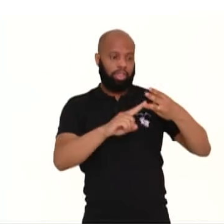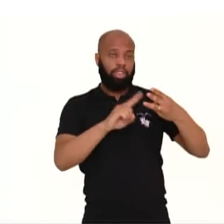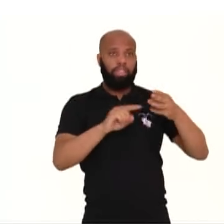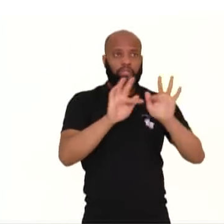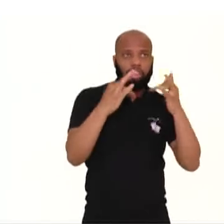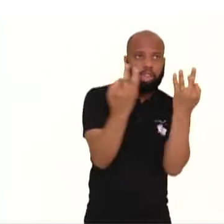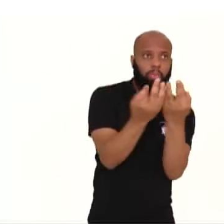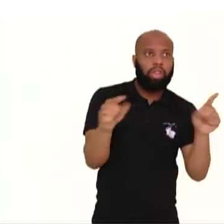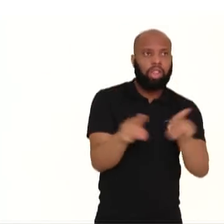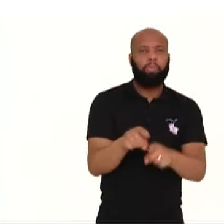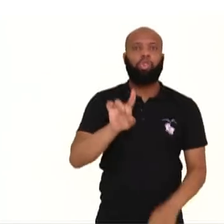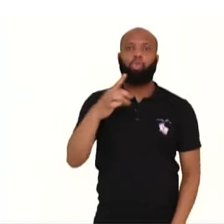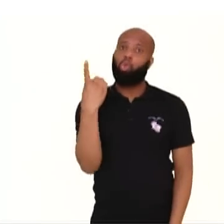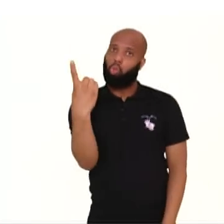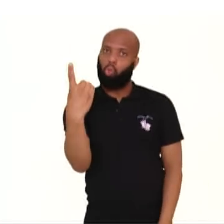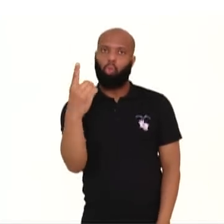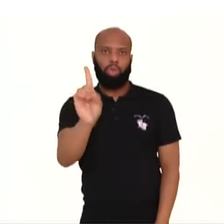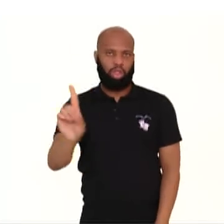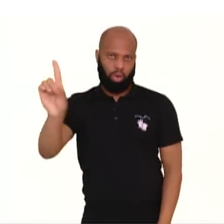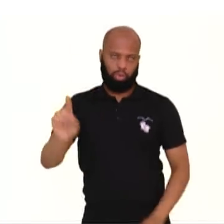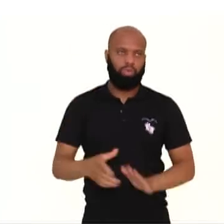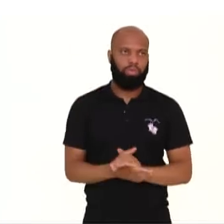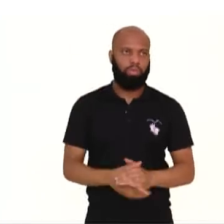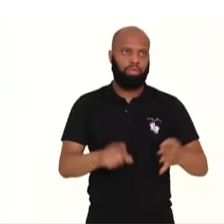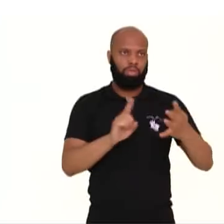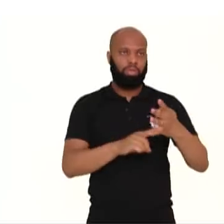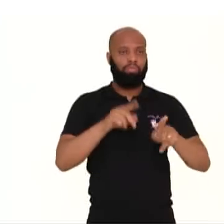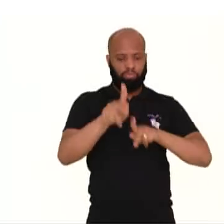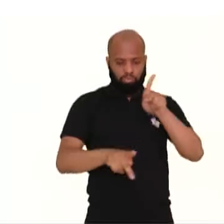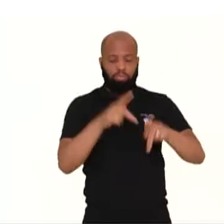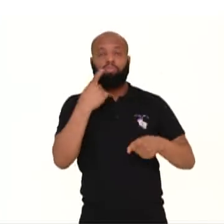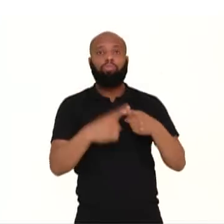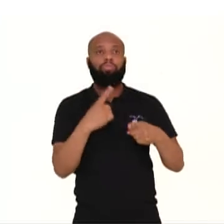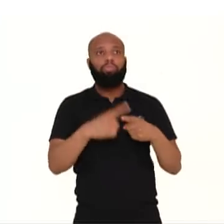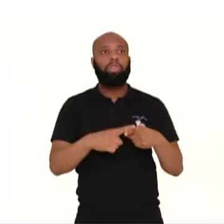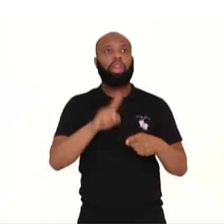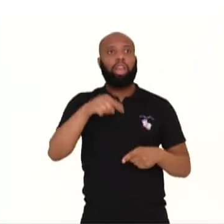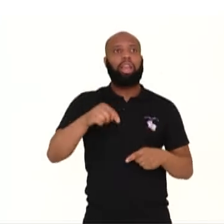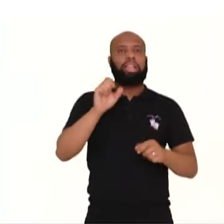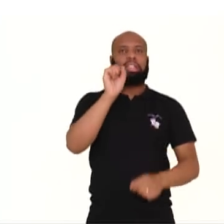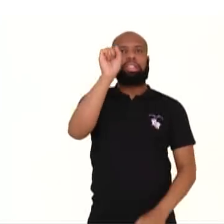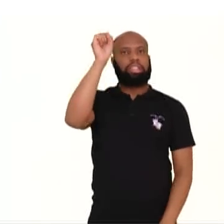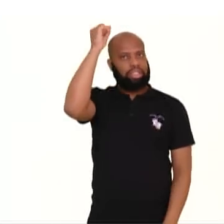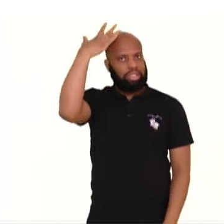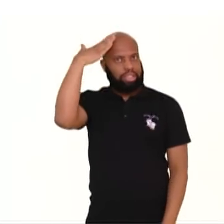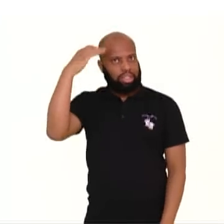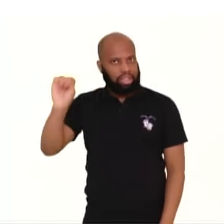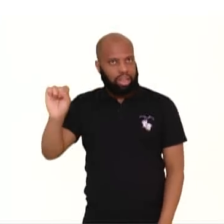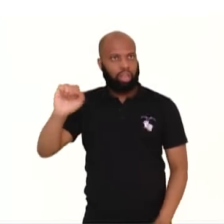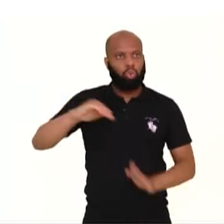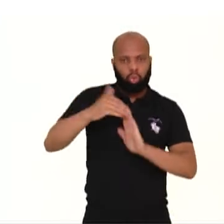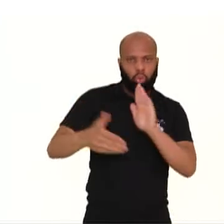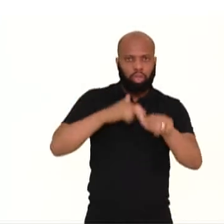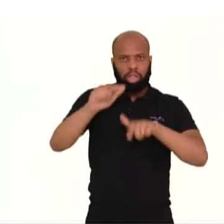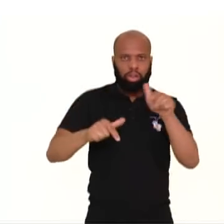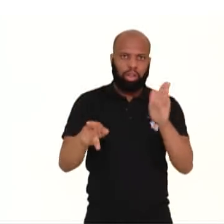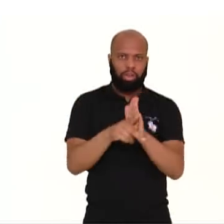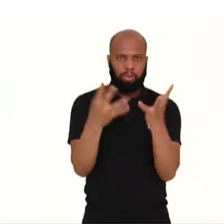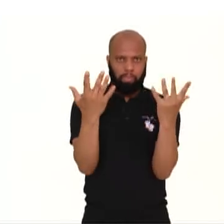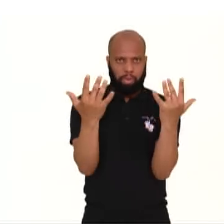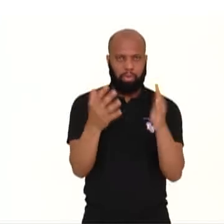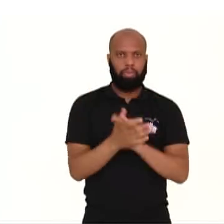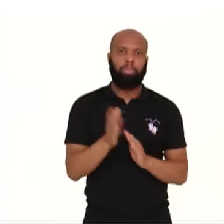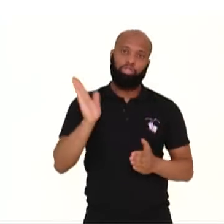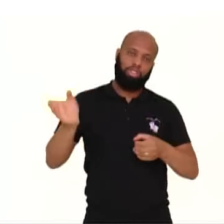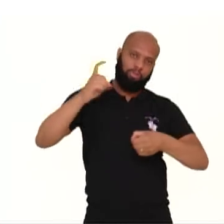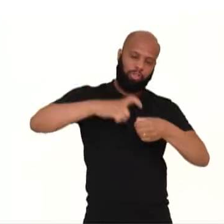familiar e monoteísta. Ou letra D, popular, pois considerava sagrado o trabalho manual. Daqui a pouco